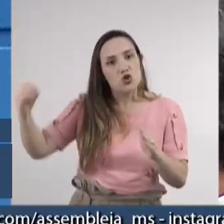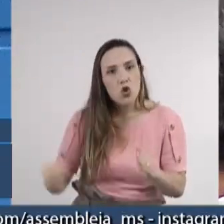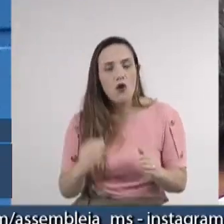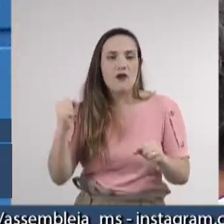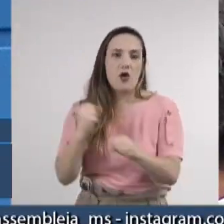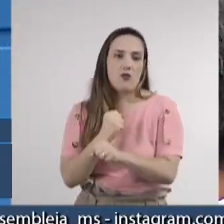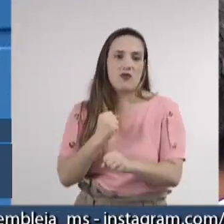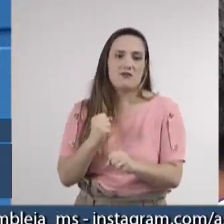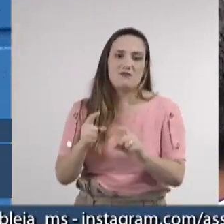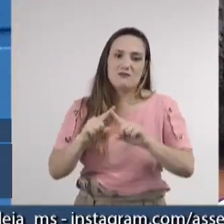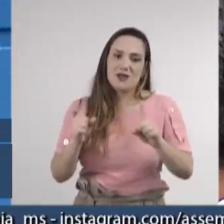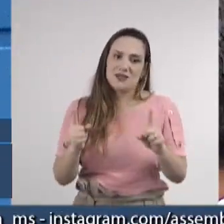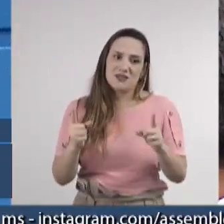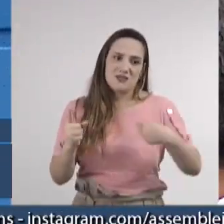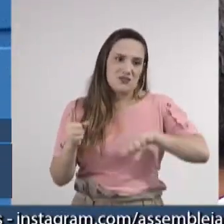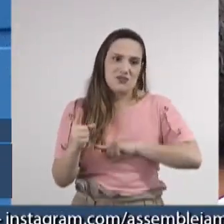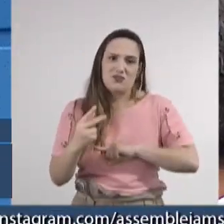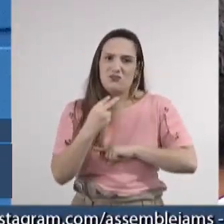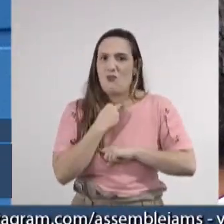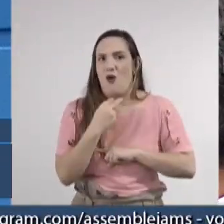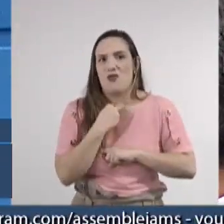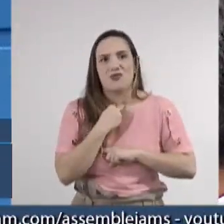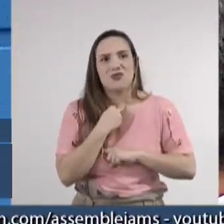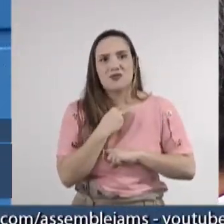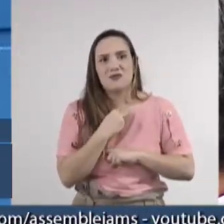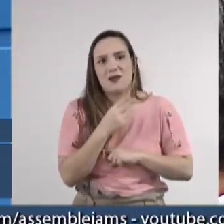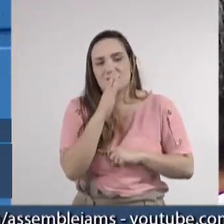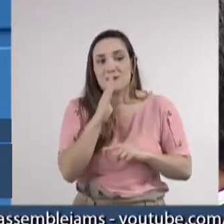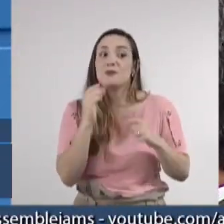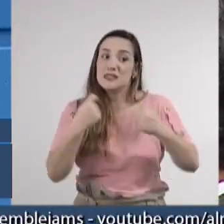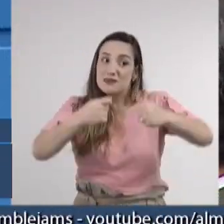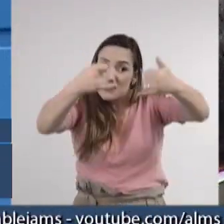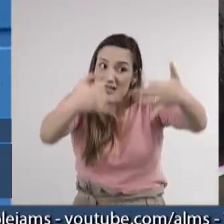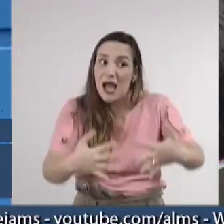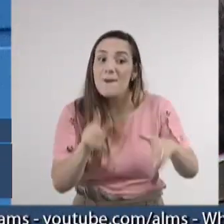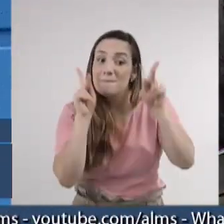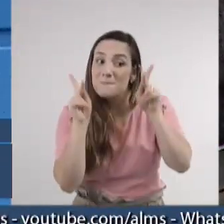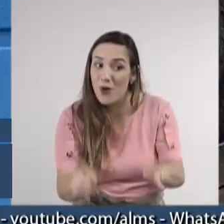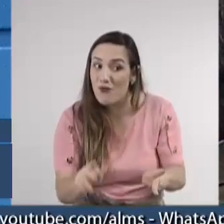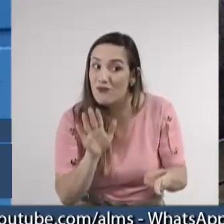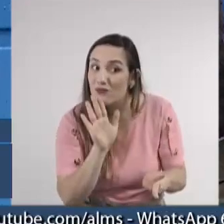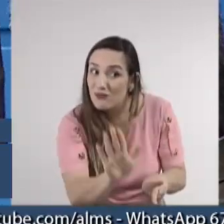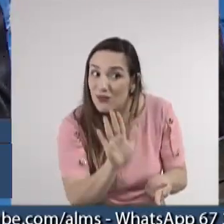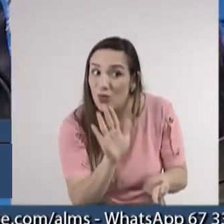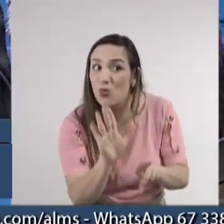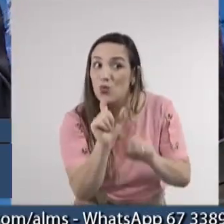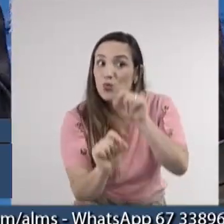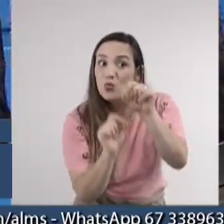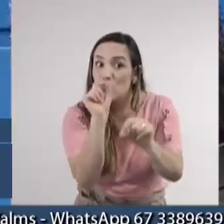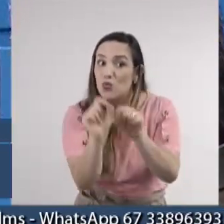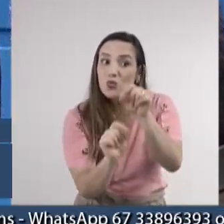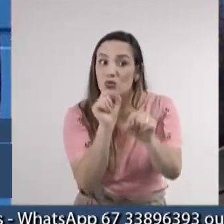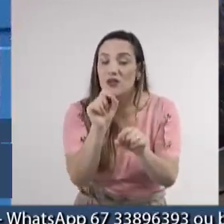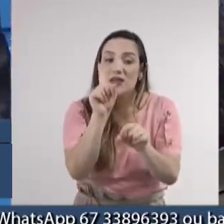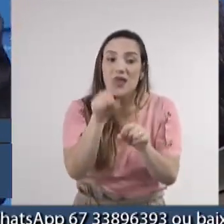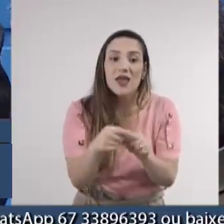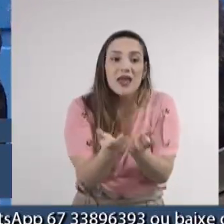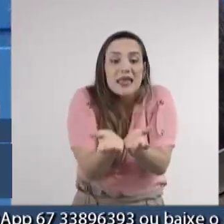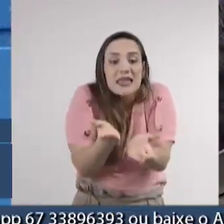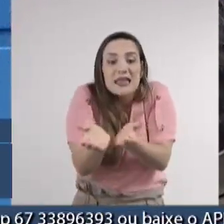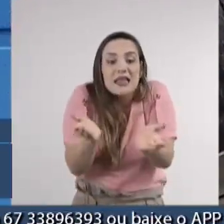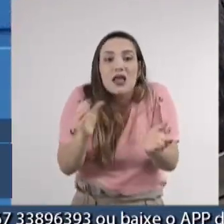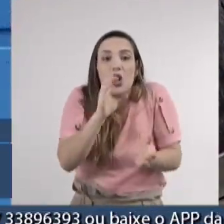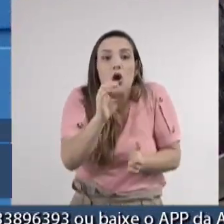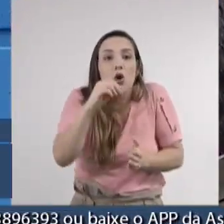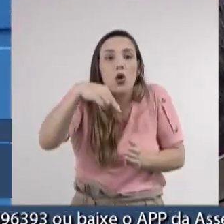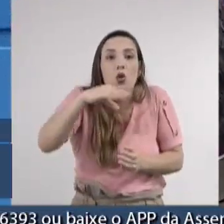podemos aqui, a gente tem que explicar para a população O que é uma